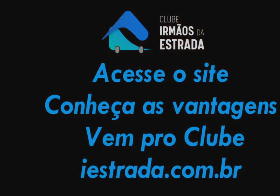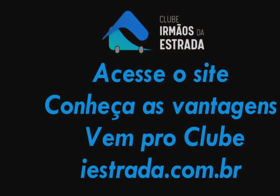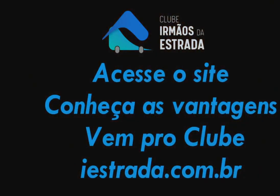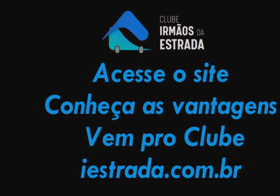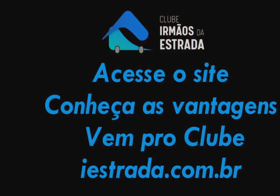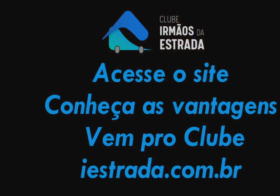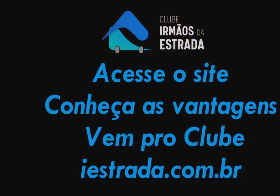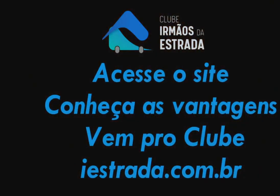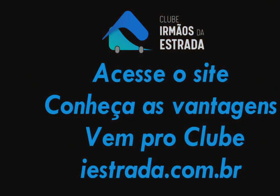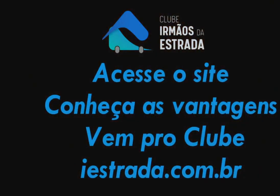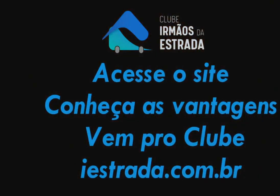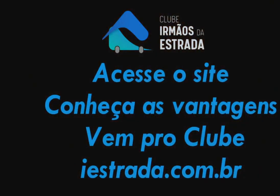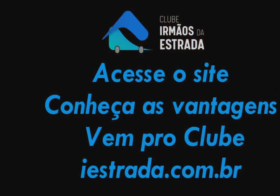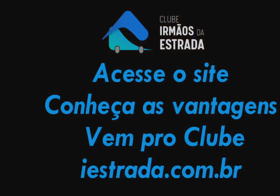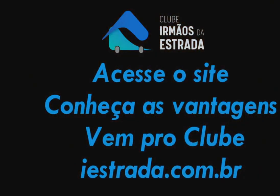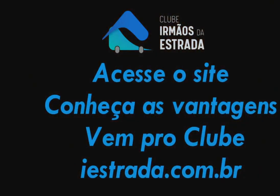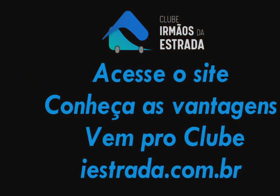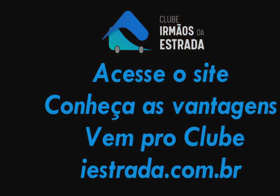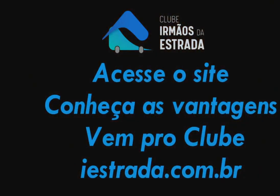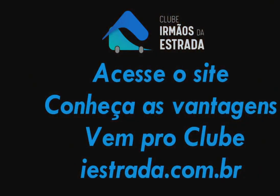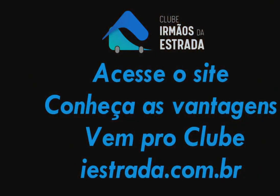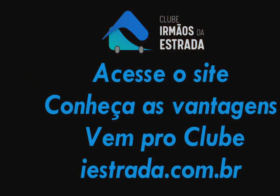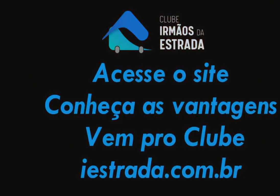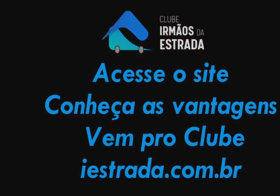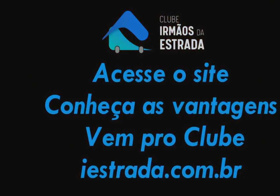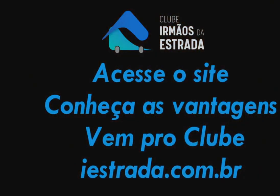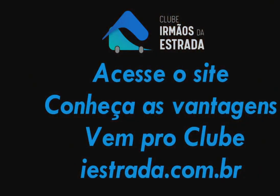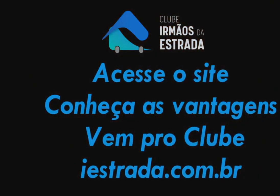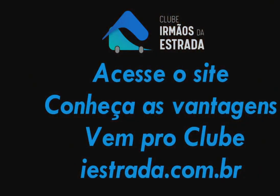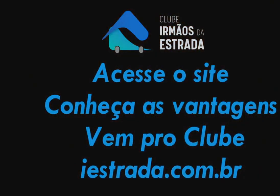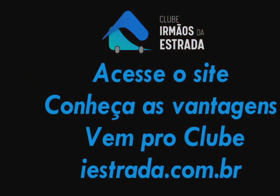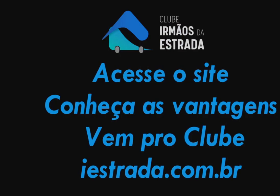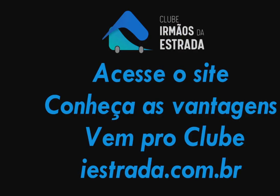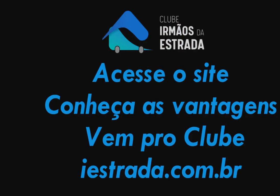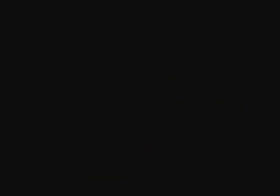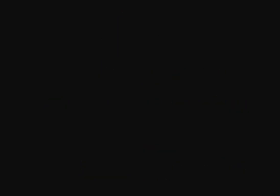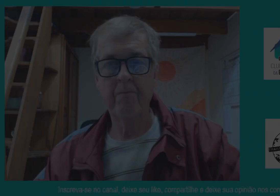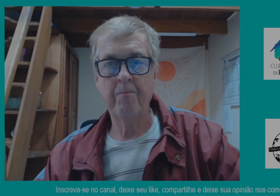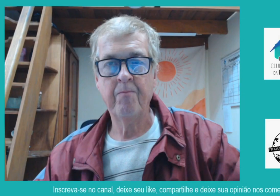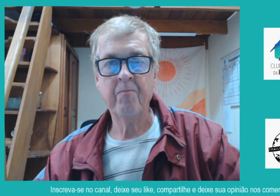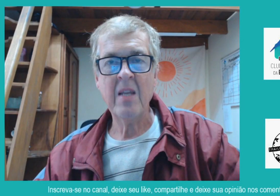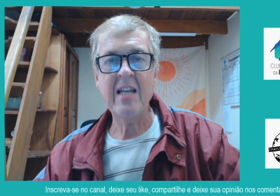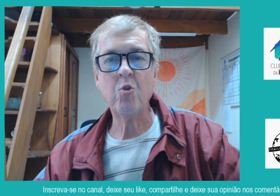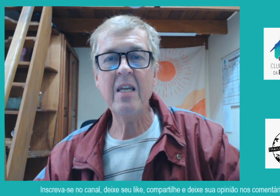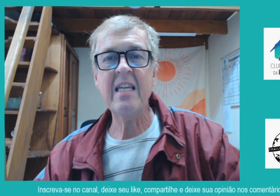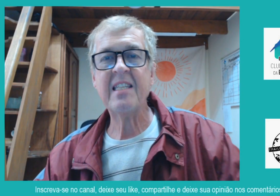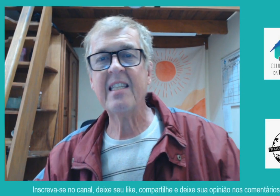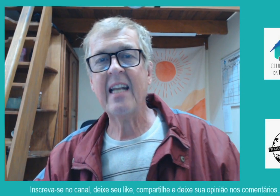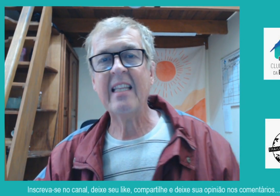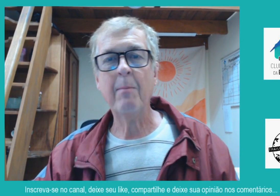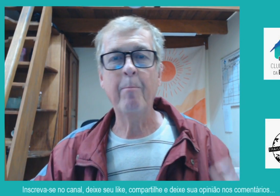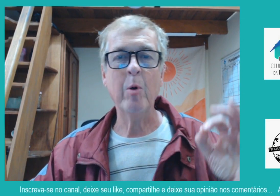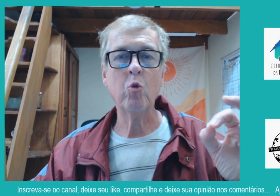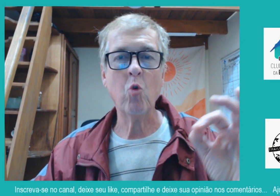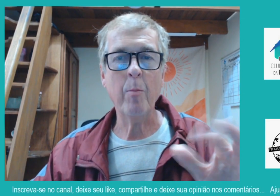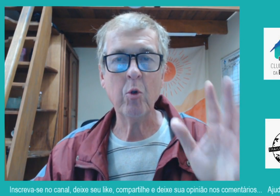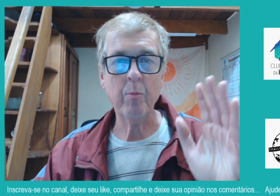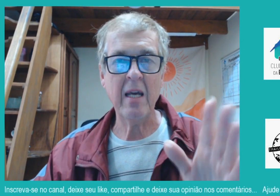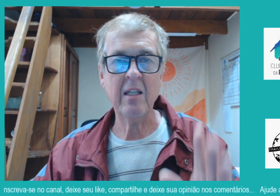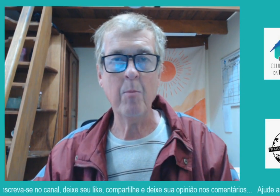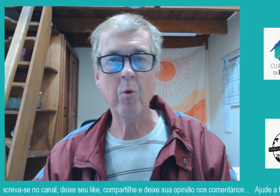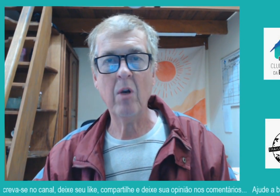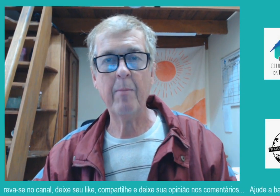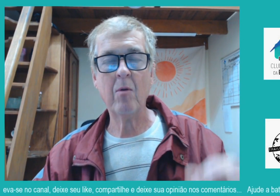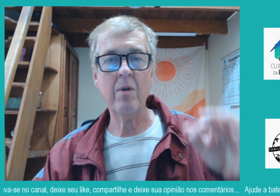Clube irmãos da estrada a gente trabalha e você se diverte É isso aí